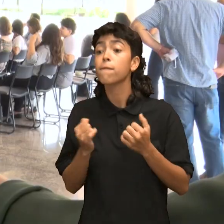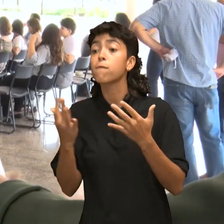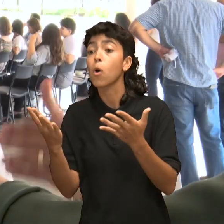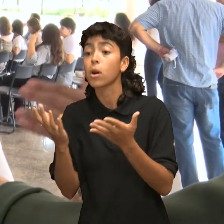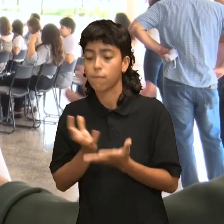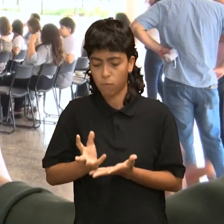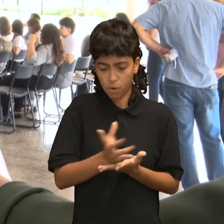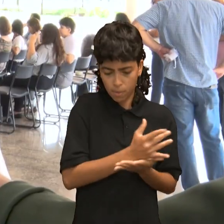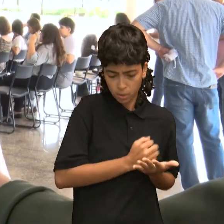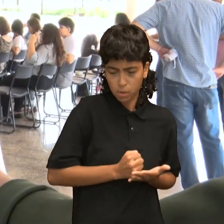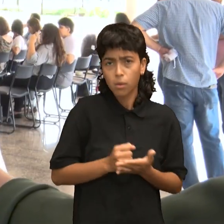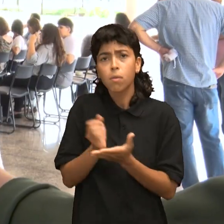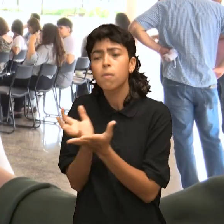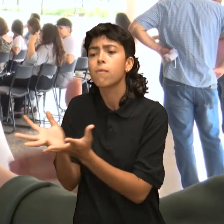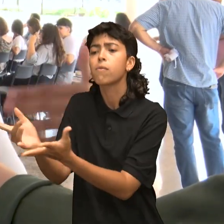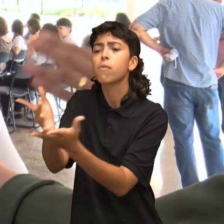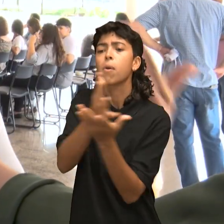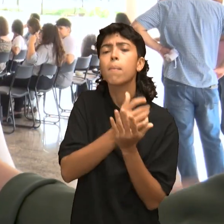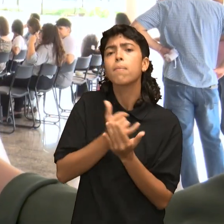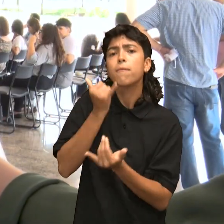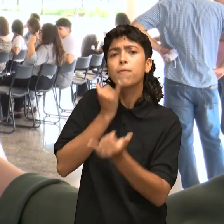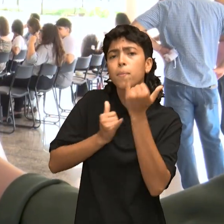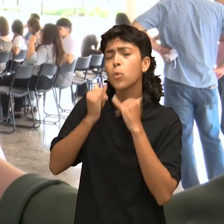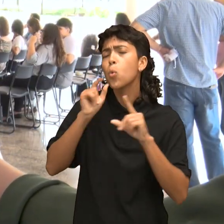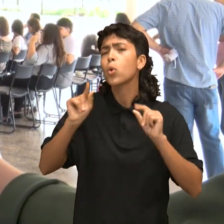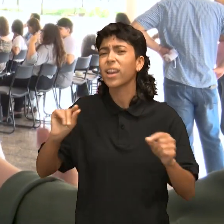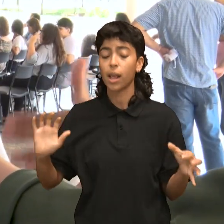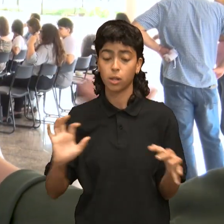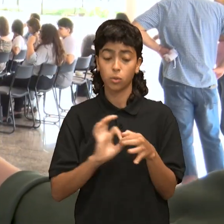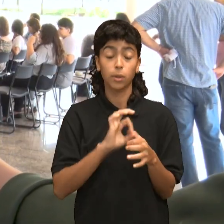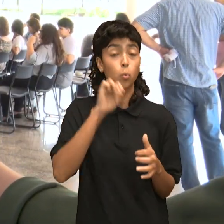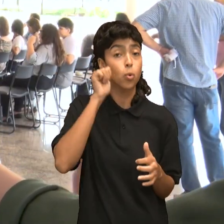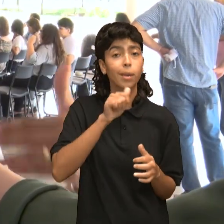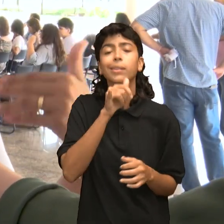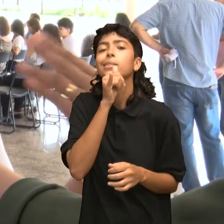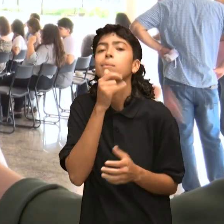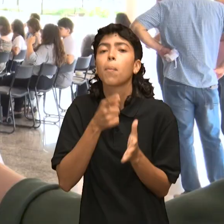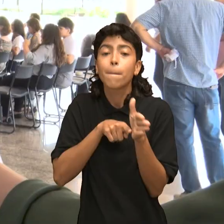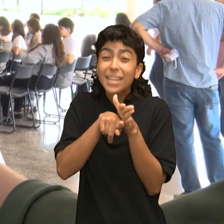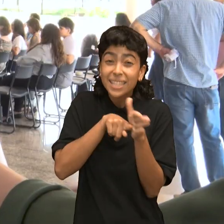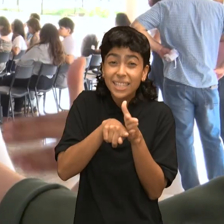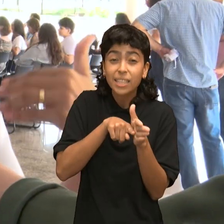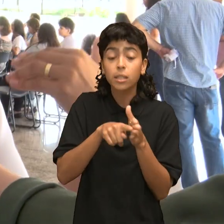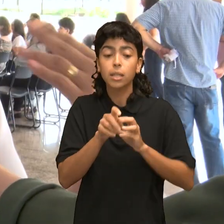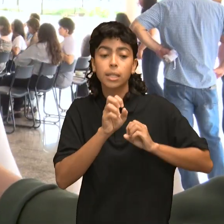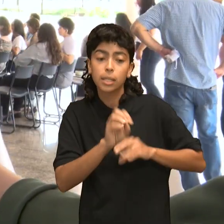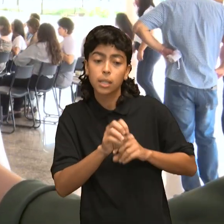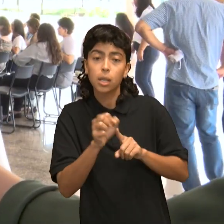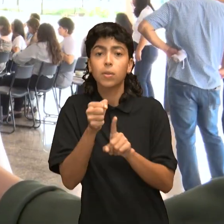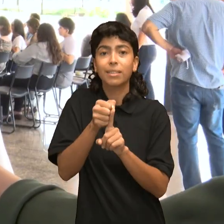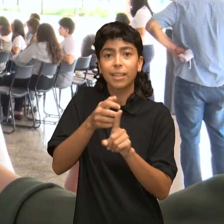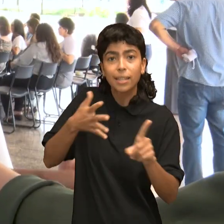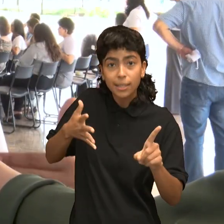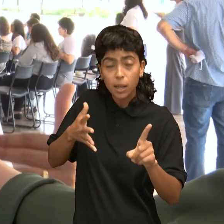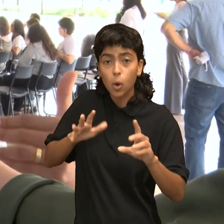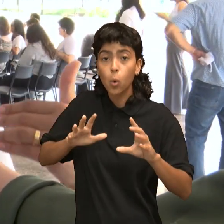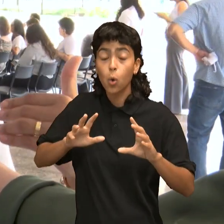Então, nós vamos trazer informações relacionadas com a mulher em que sentido? Pesquisa, ensino,